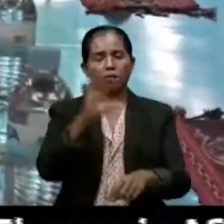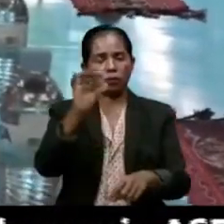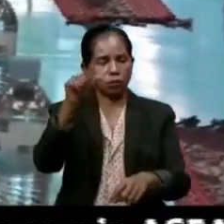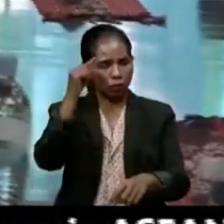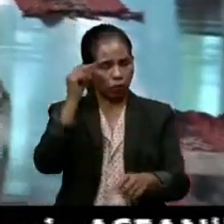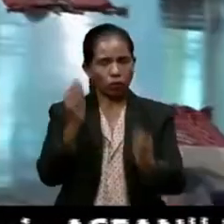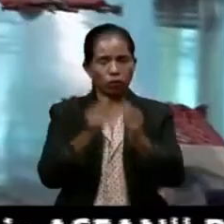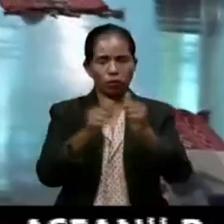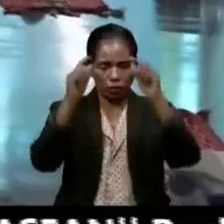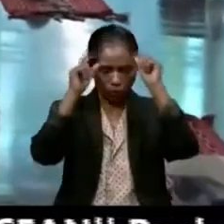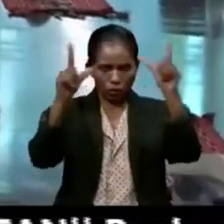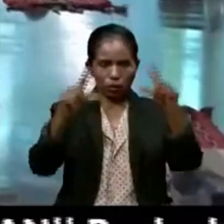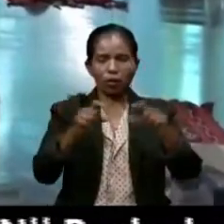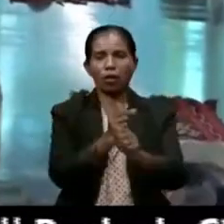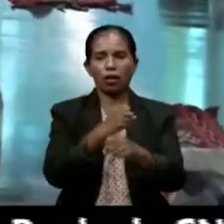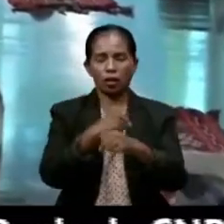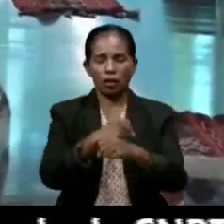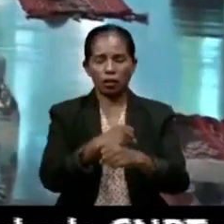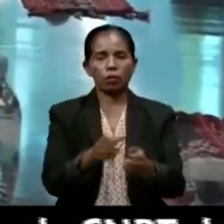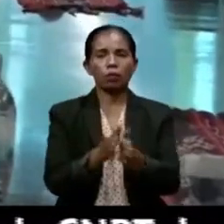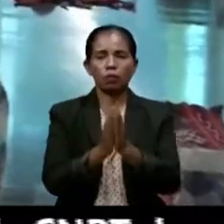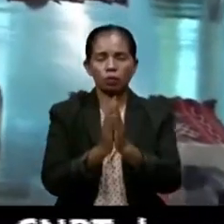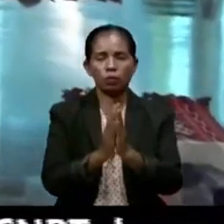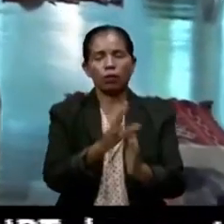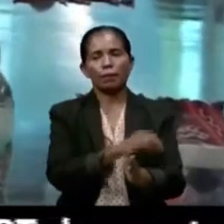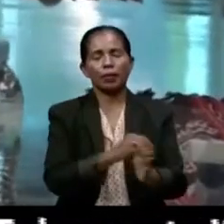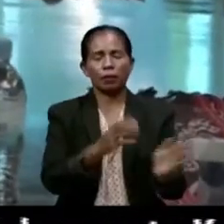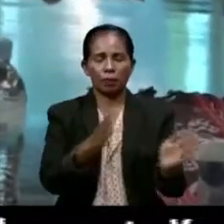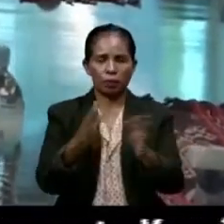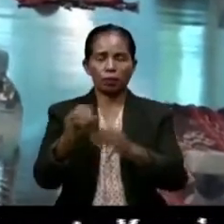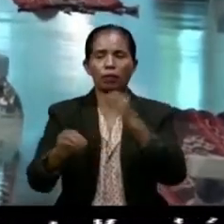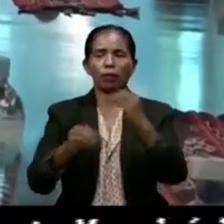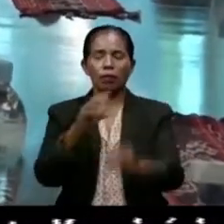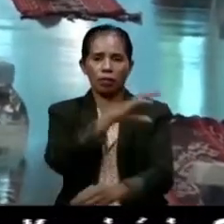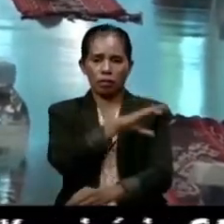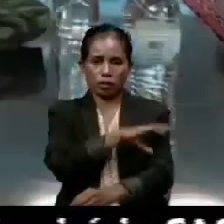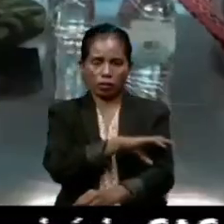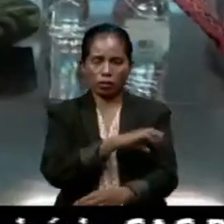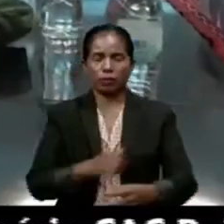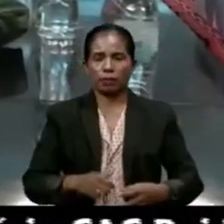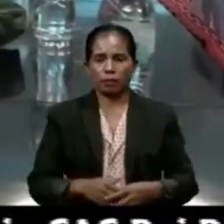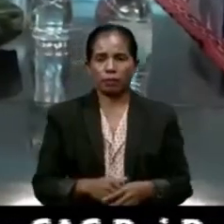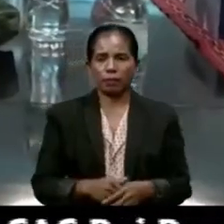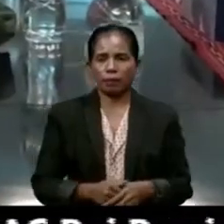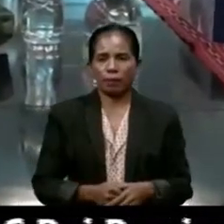halo, no equipa russo governo atual preparação máxima e a parte segurança. Santina de Jesus, Marito da Costa, GMN.